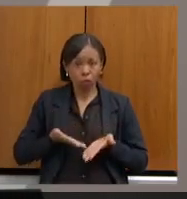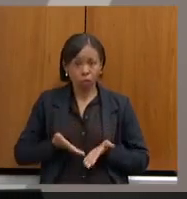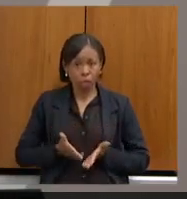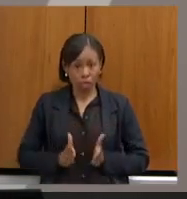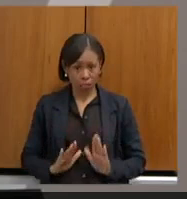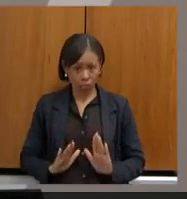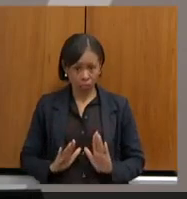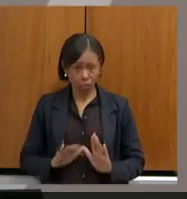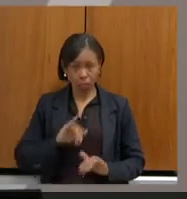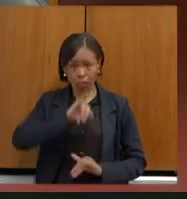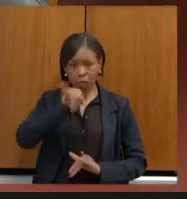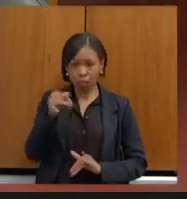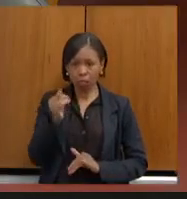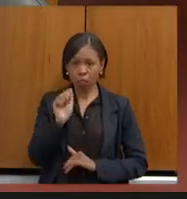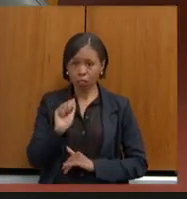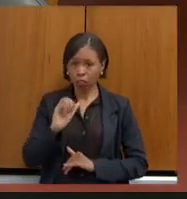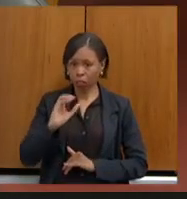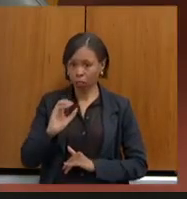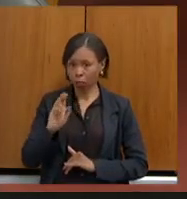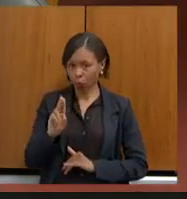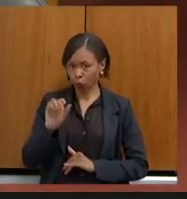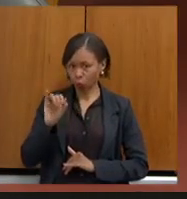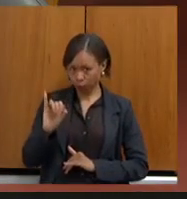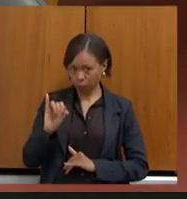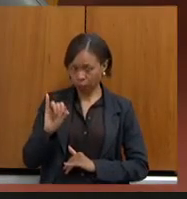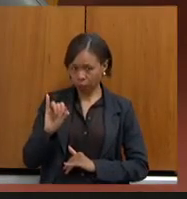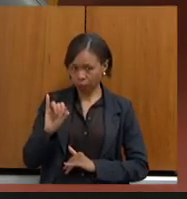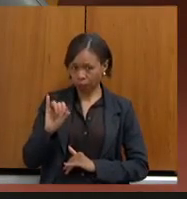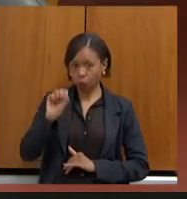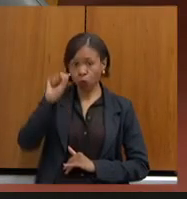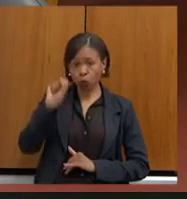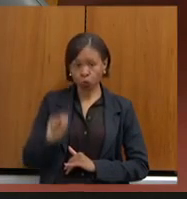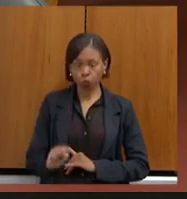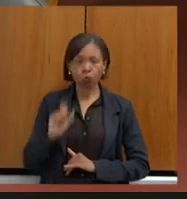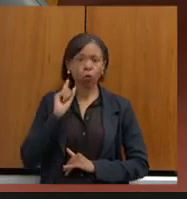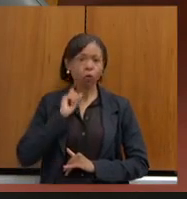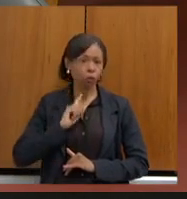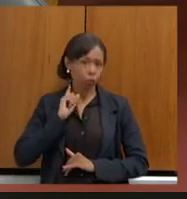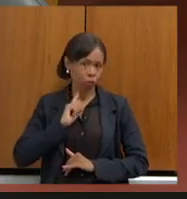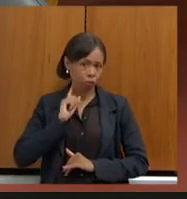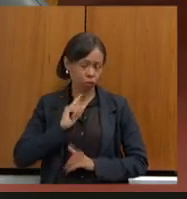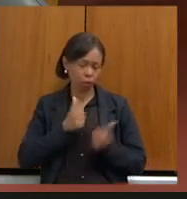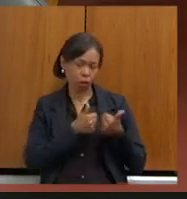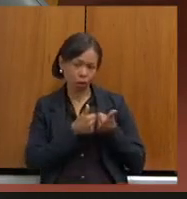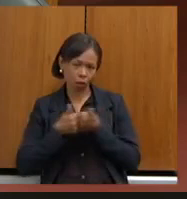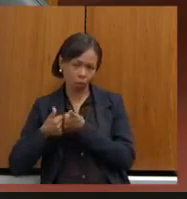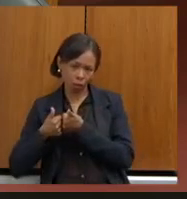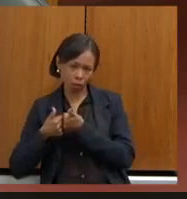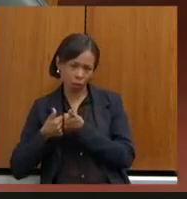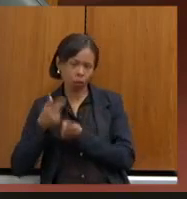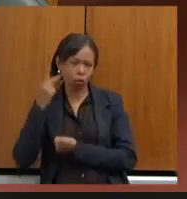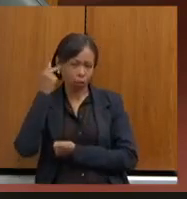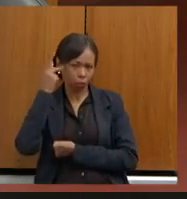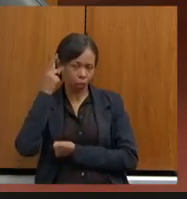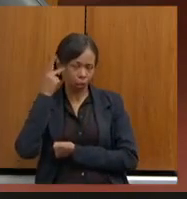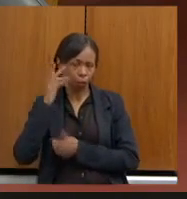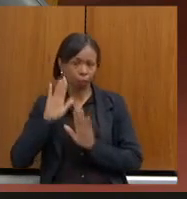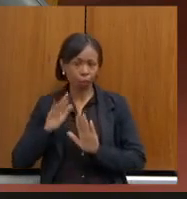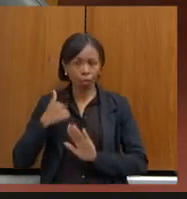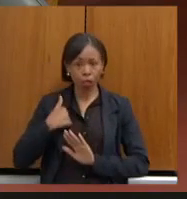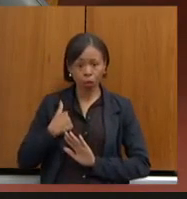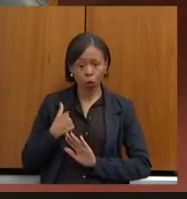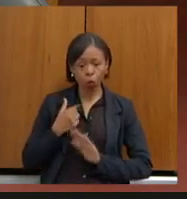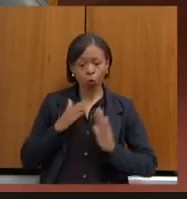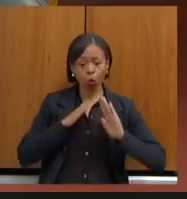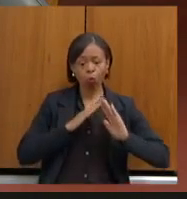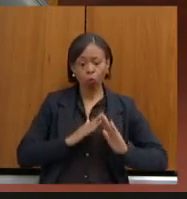de origem Jacuí sul de Minas divisa com São Sebastião do Paraíso divisa com São Paulo e moro em São Sebastião do